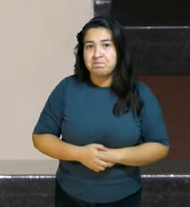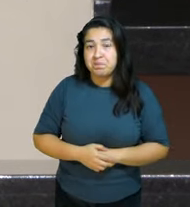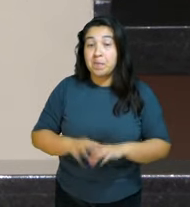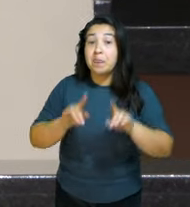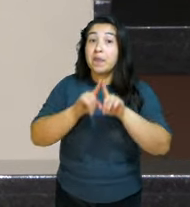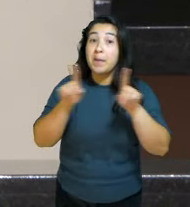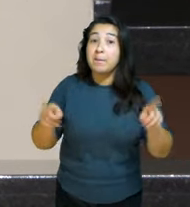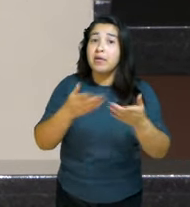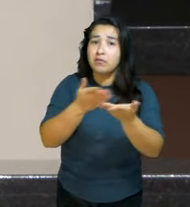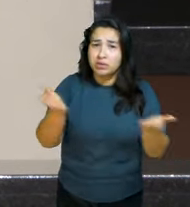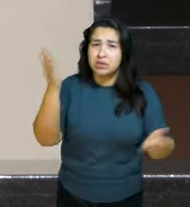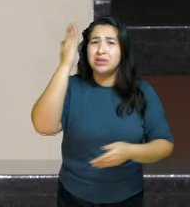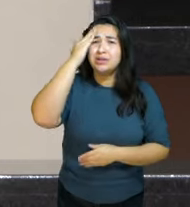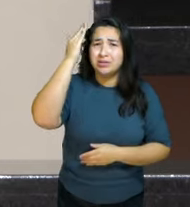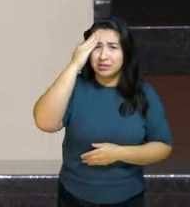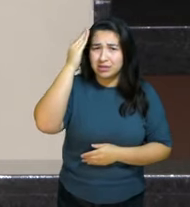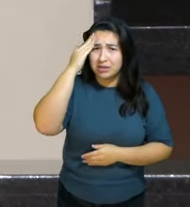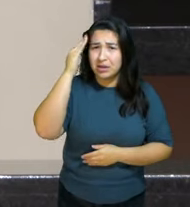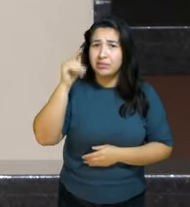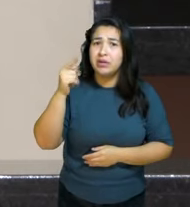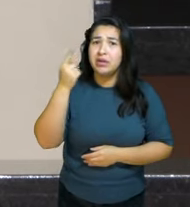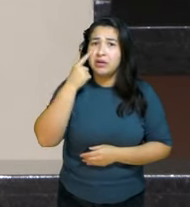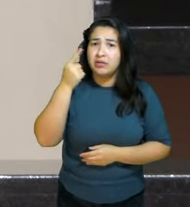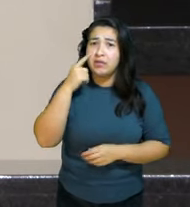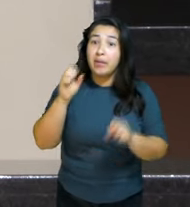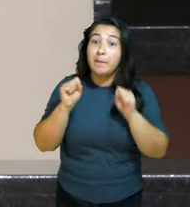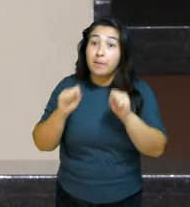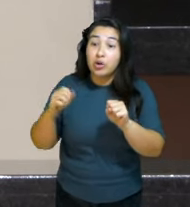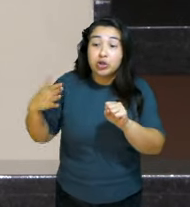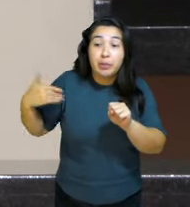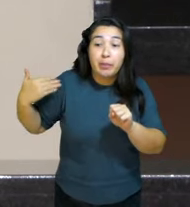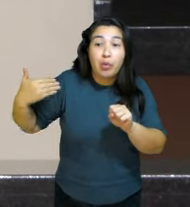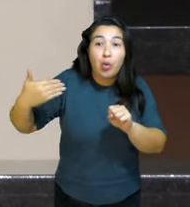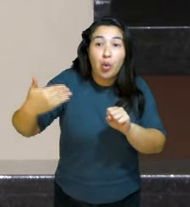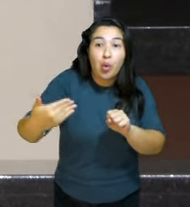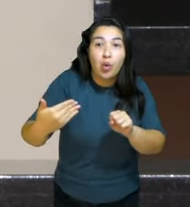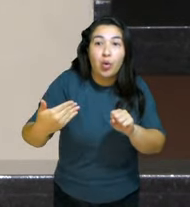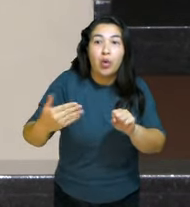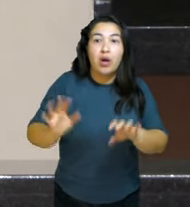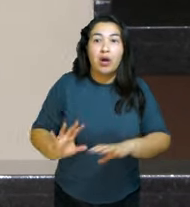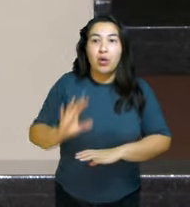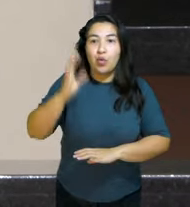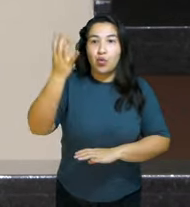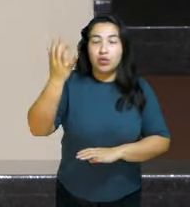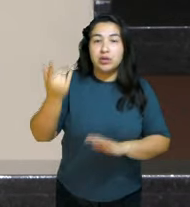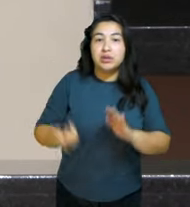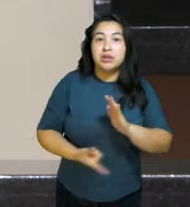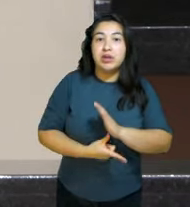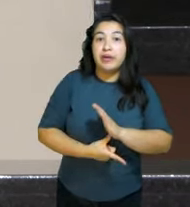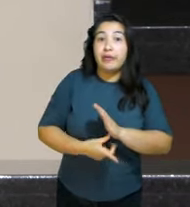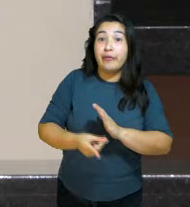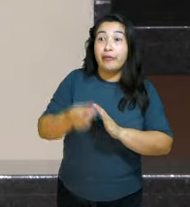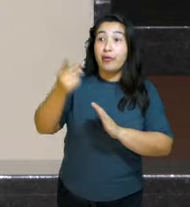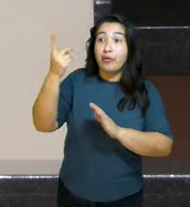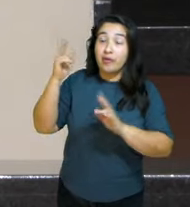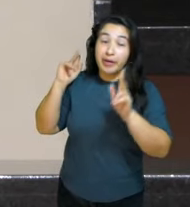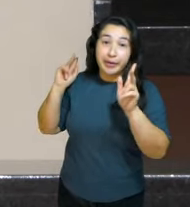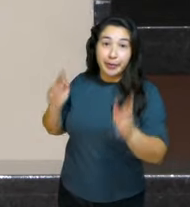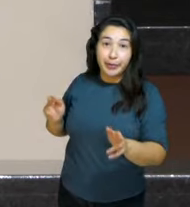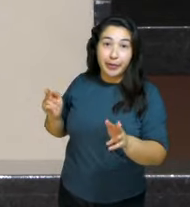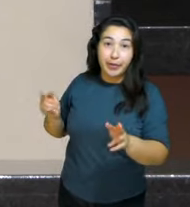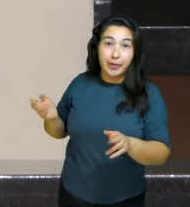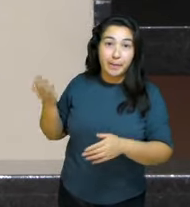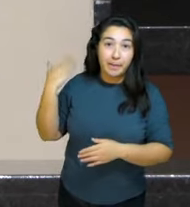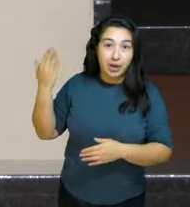vocês que fazem o esporte do Estado sabem que nós estamos prestes a acontecer, a voltar o que era alguns anos atrás,